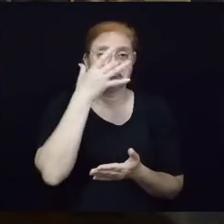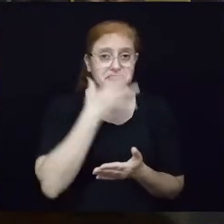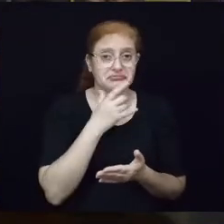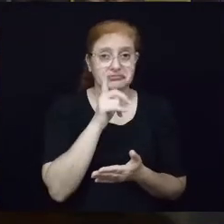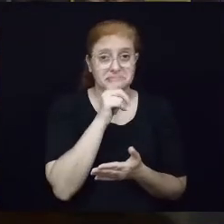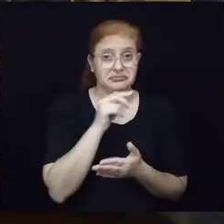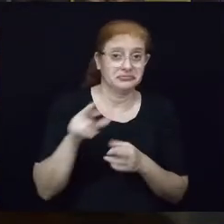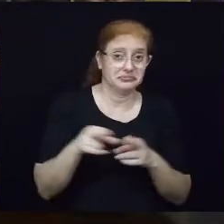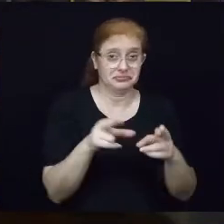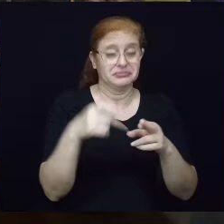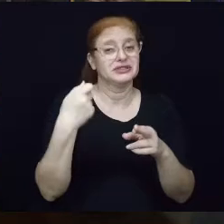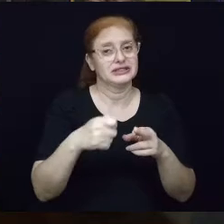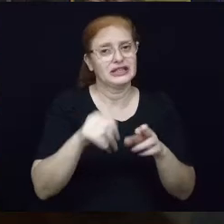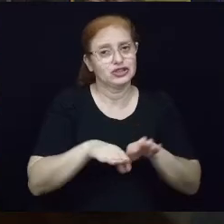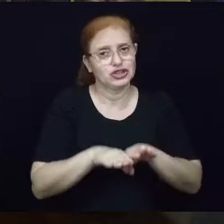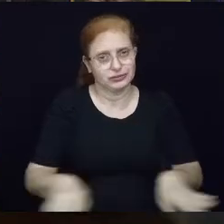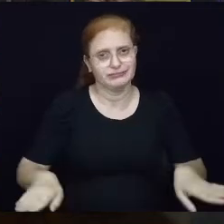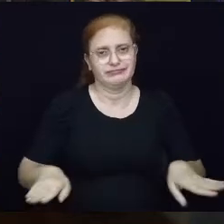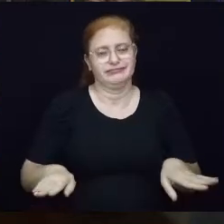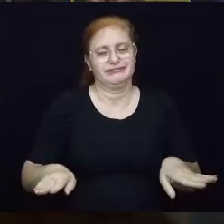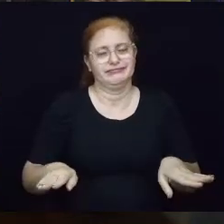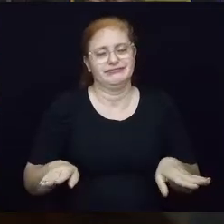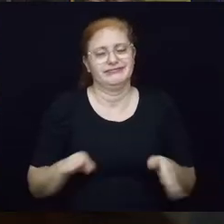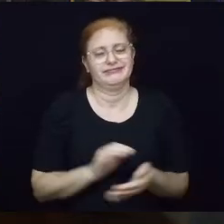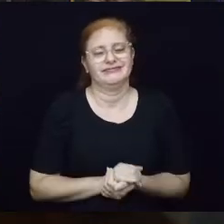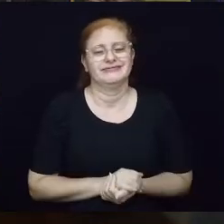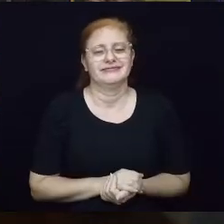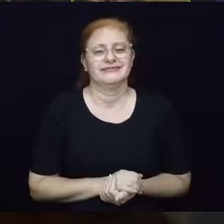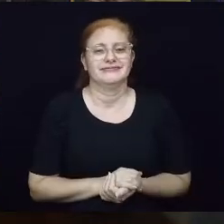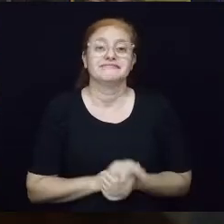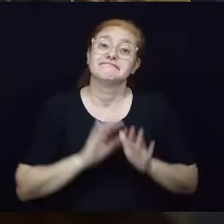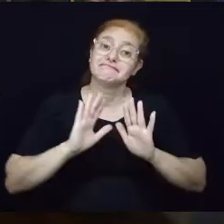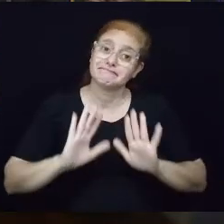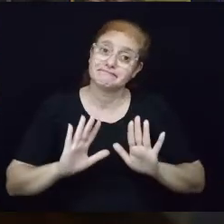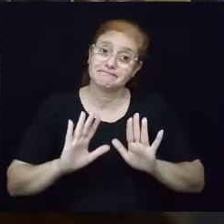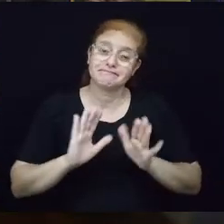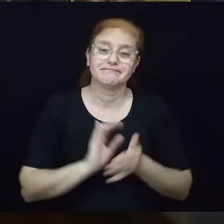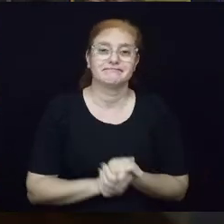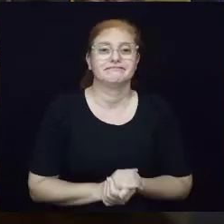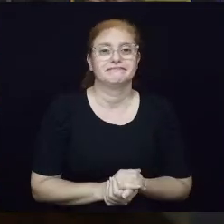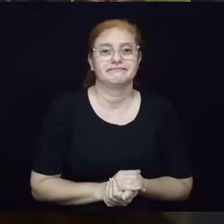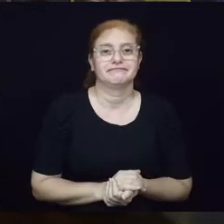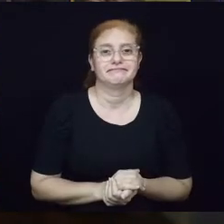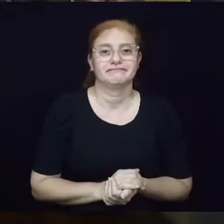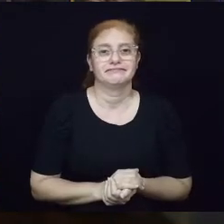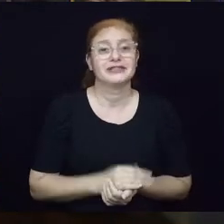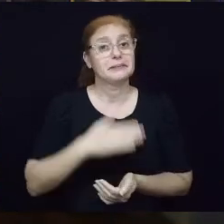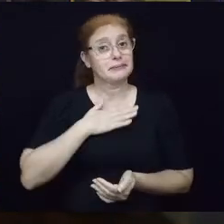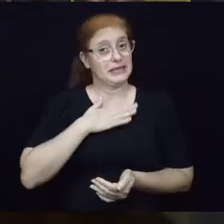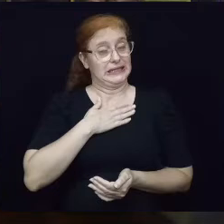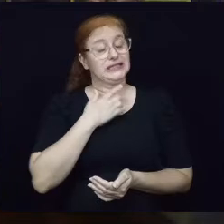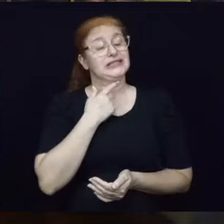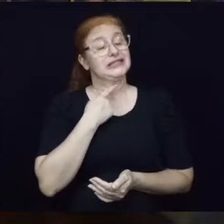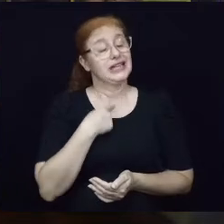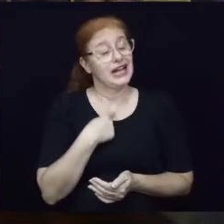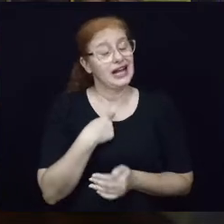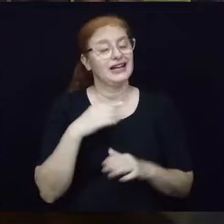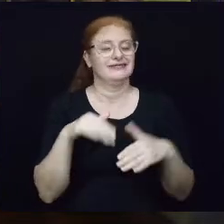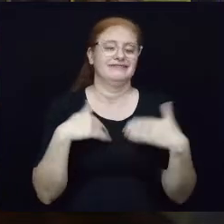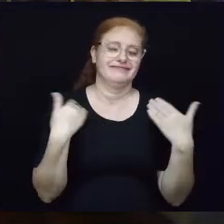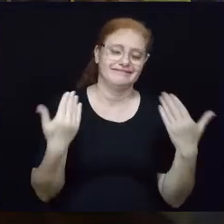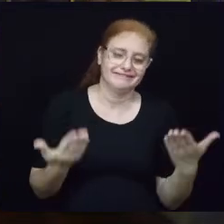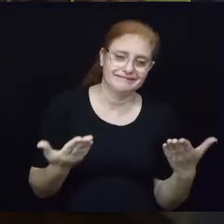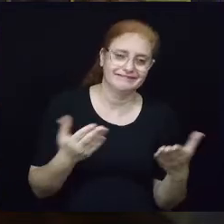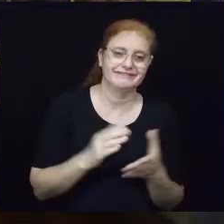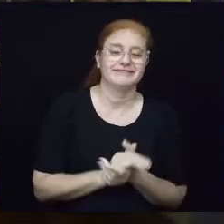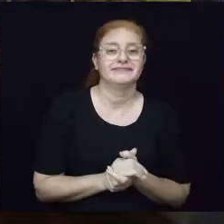que o rio tinha que estar no chão. Mas era a minha vontade. Então